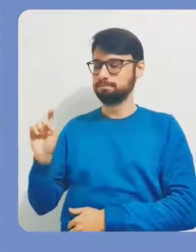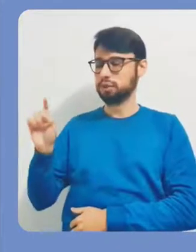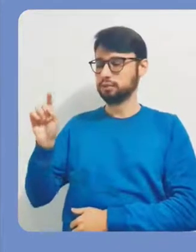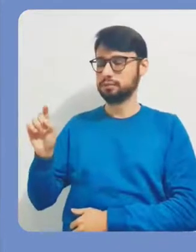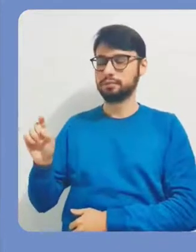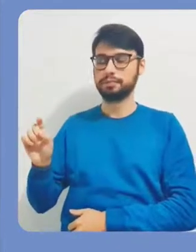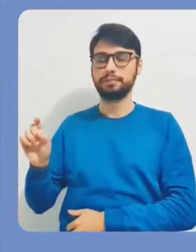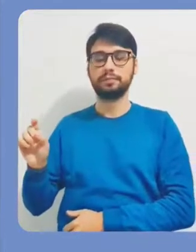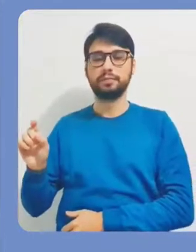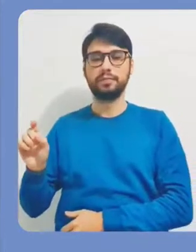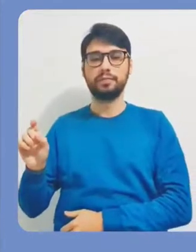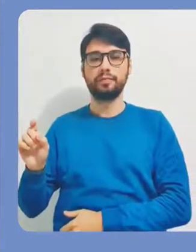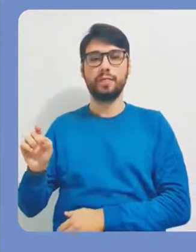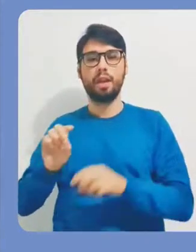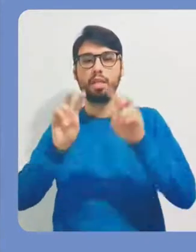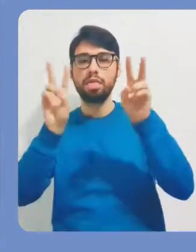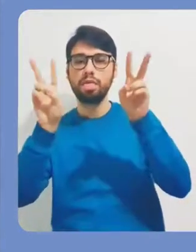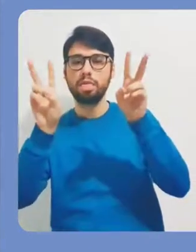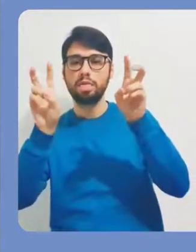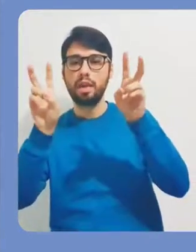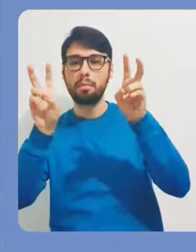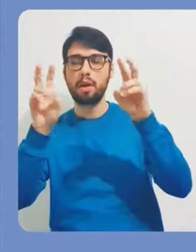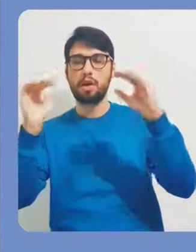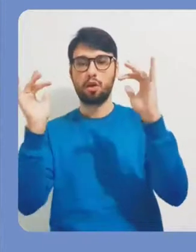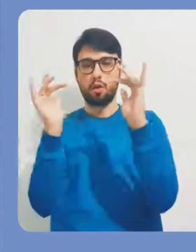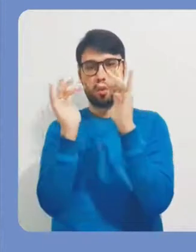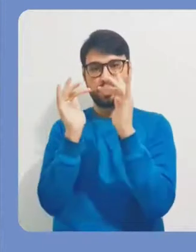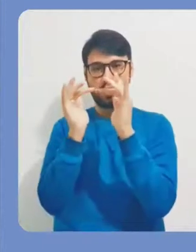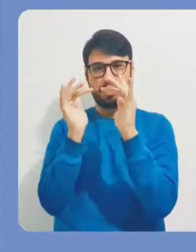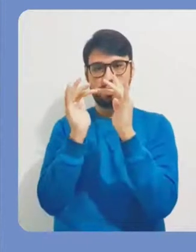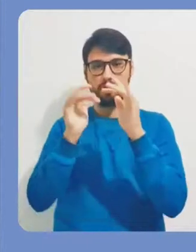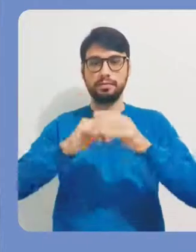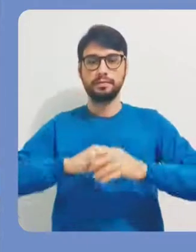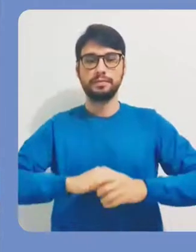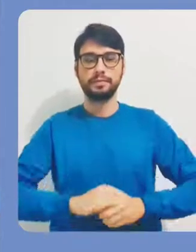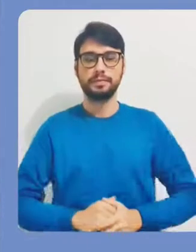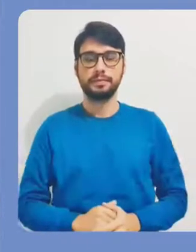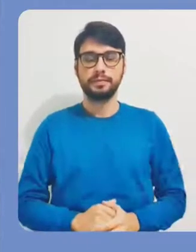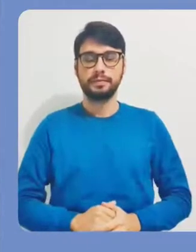Essa página, então, vai ser uma página de contato.